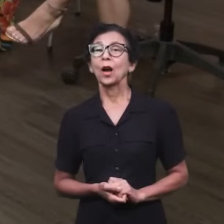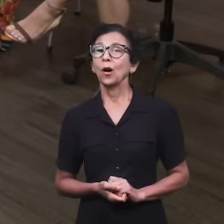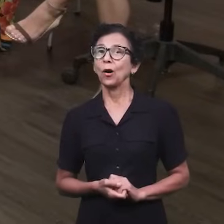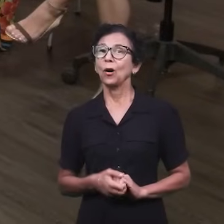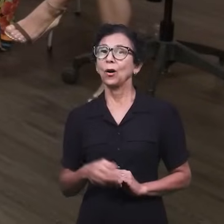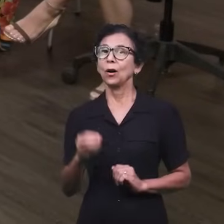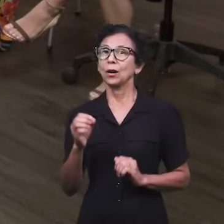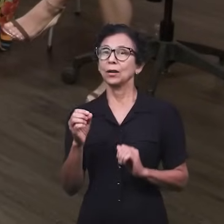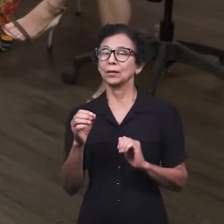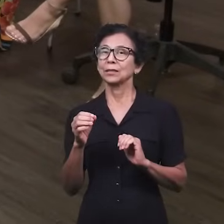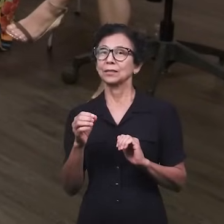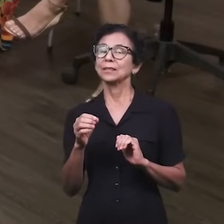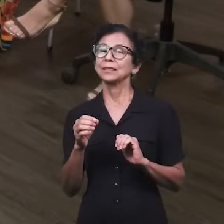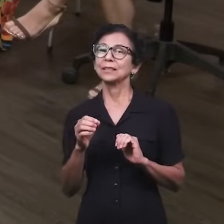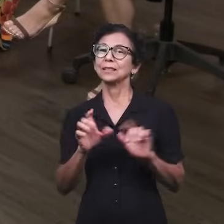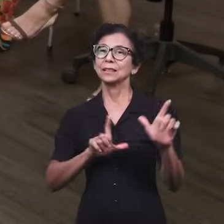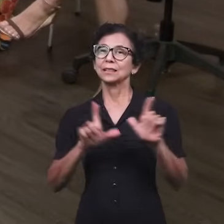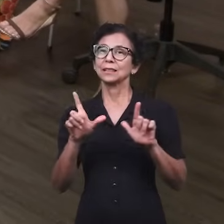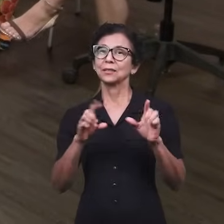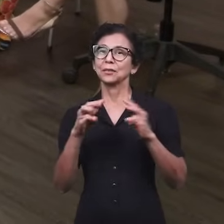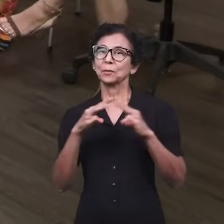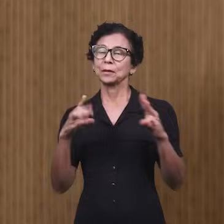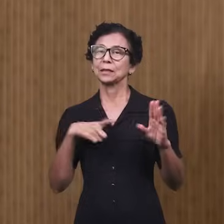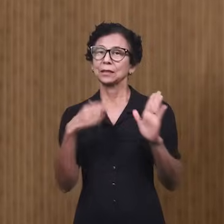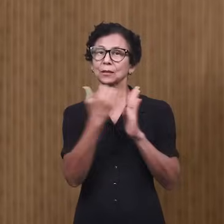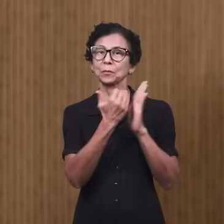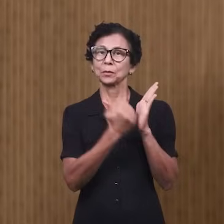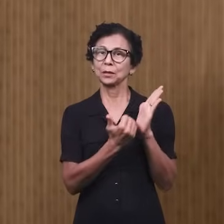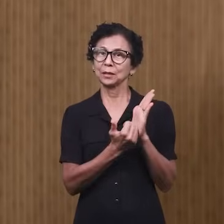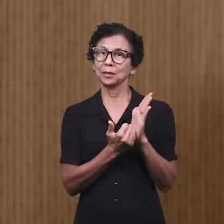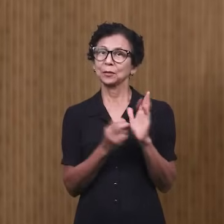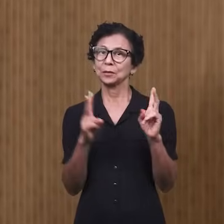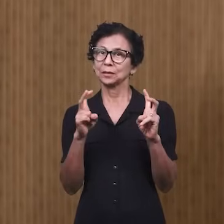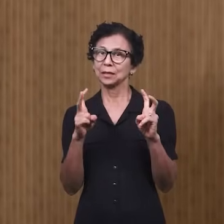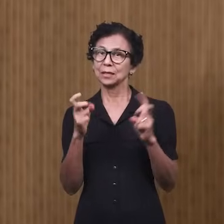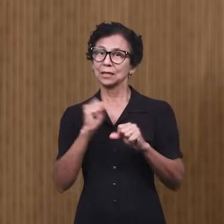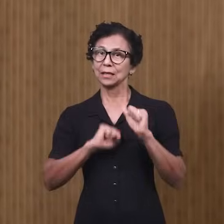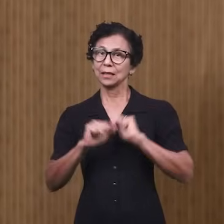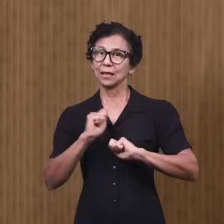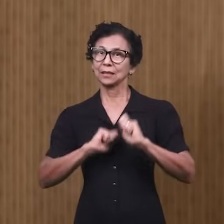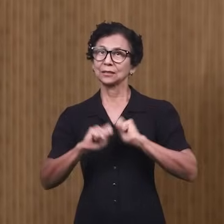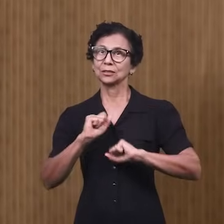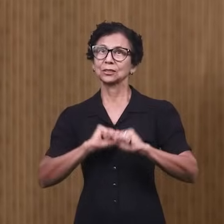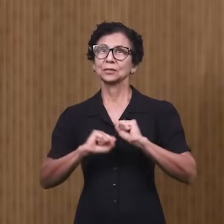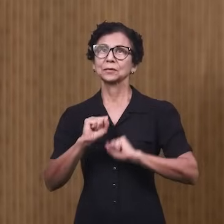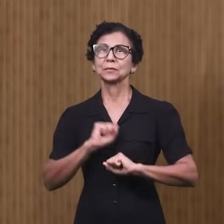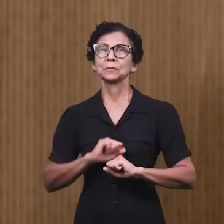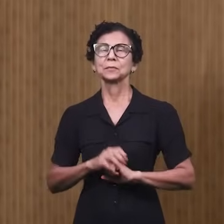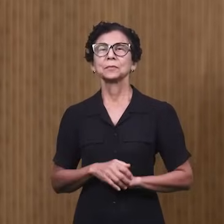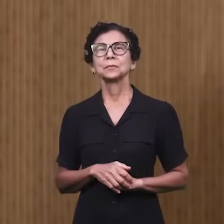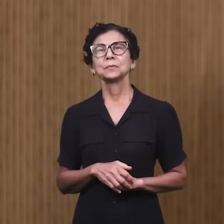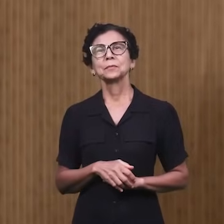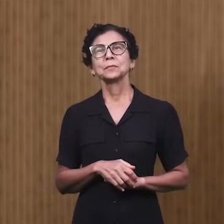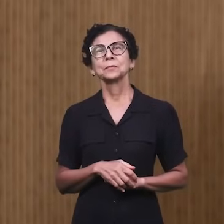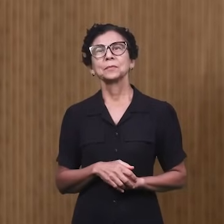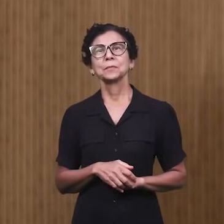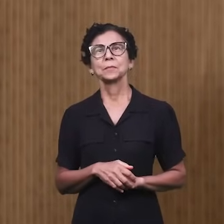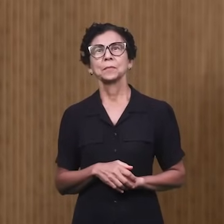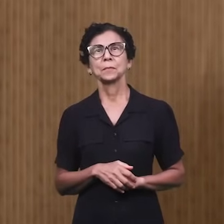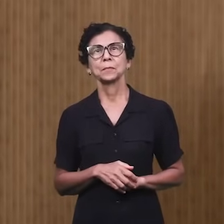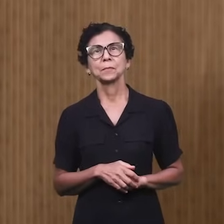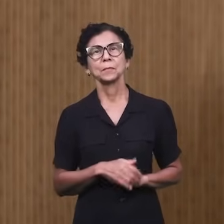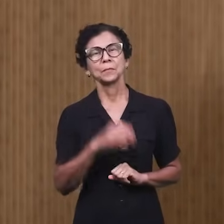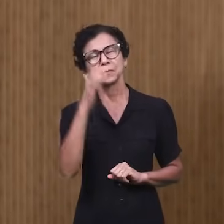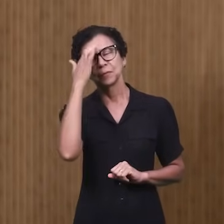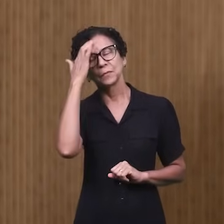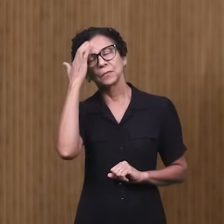sobre ansiedade tá tem um programa sobre cedade eu acho que eu tenho que ver esse programa de novo porque eu estou um pouco ansiosa hoje tá certo vai lá mas vamos lá pastor